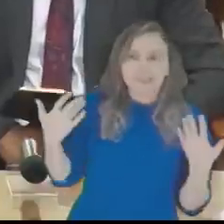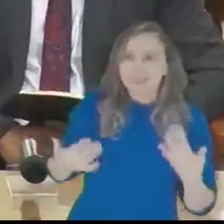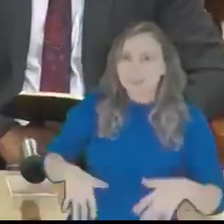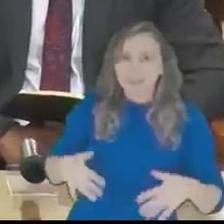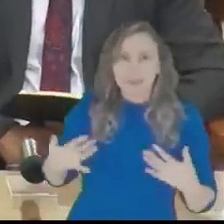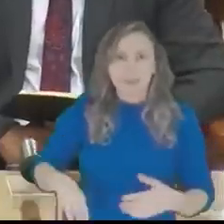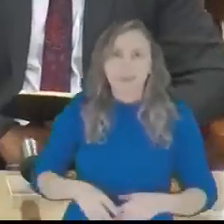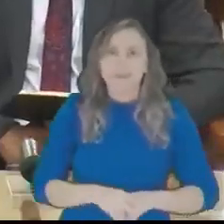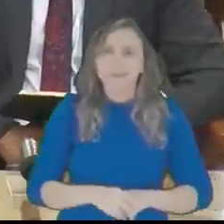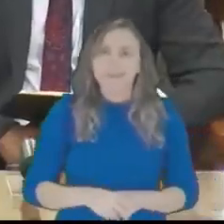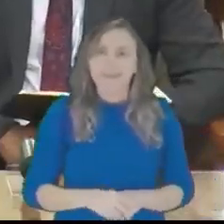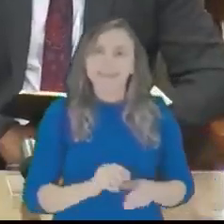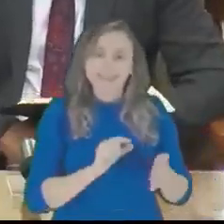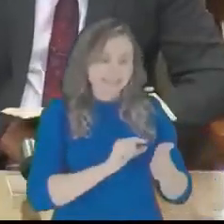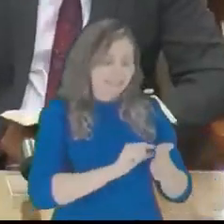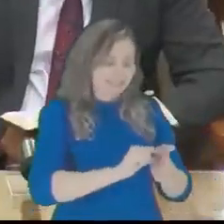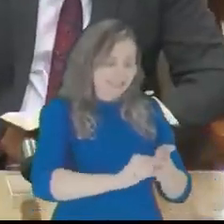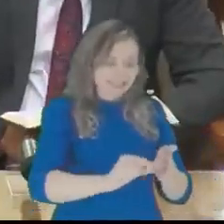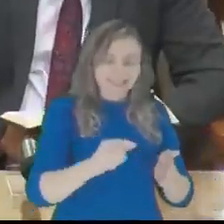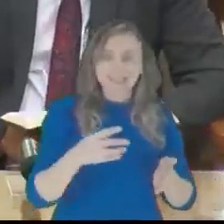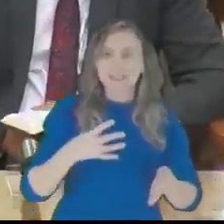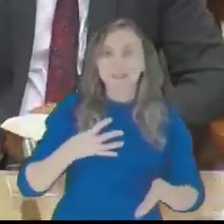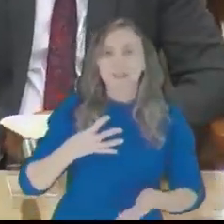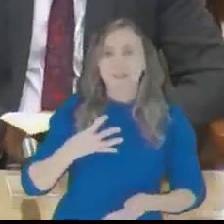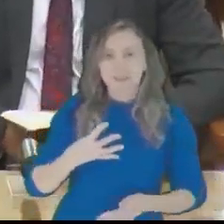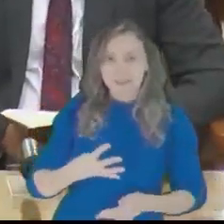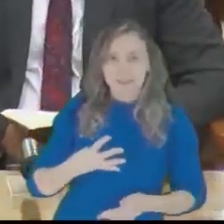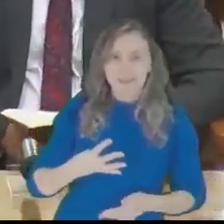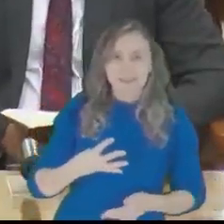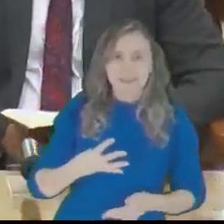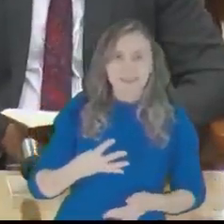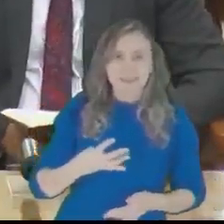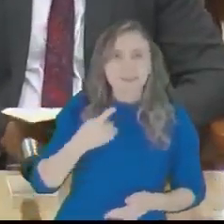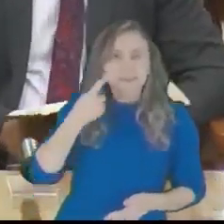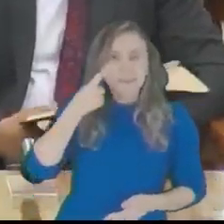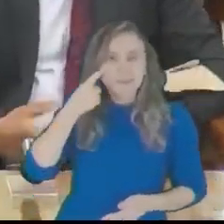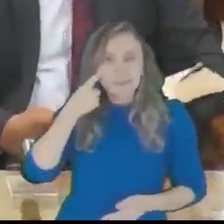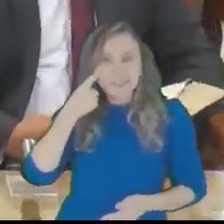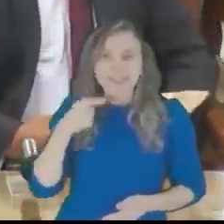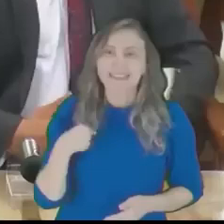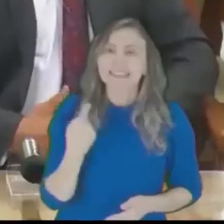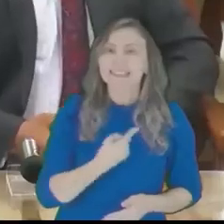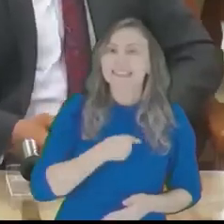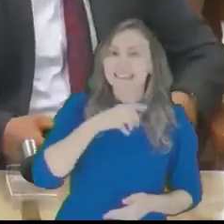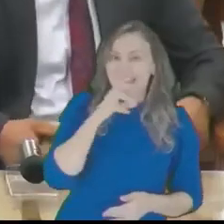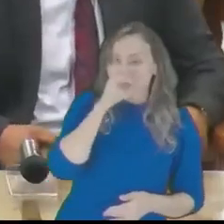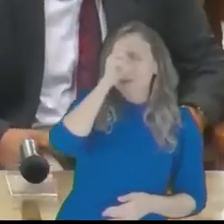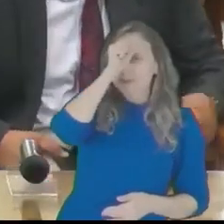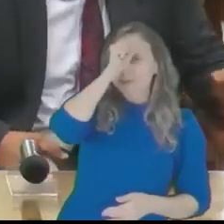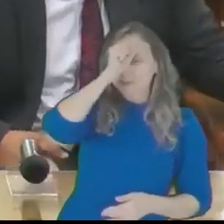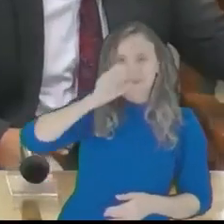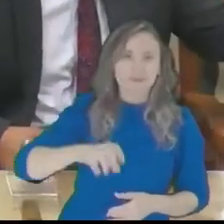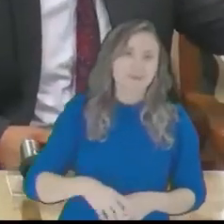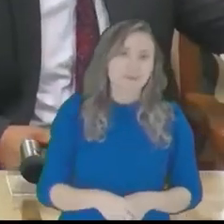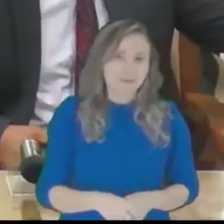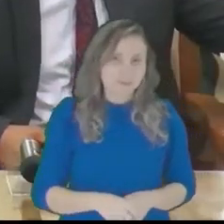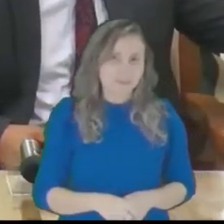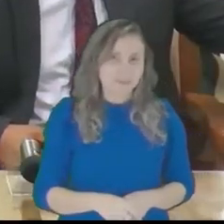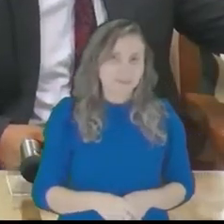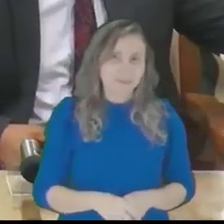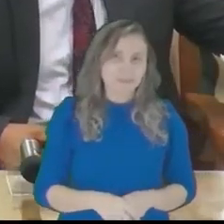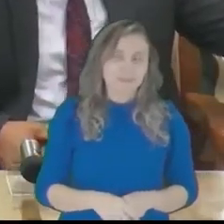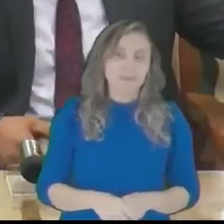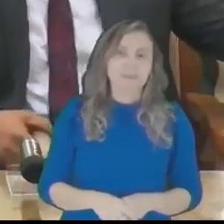relevância. Versículo 4, vamos ver se nós aprendemos alguma coisa no versículo 4. E estando